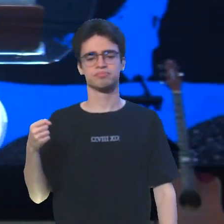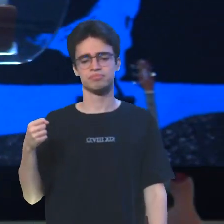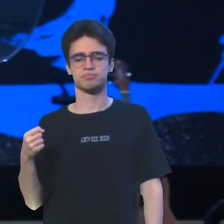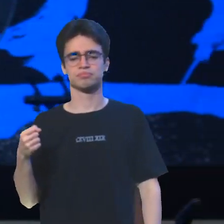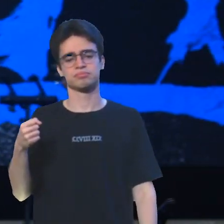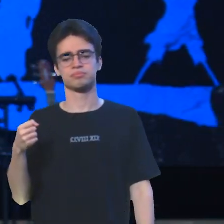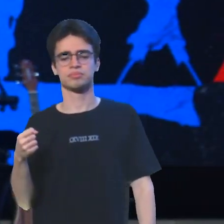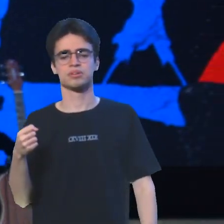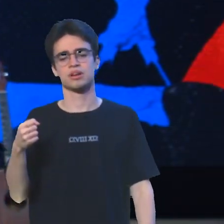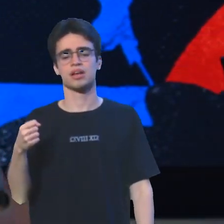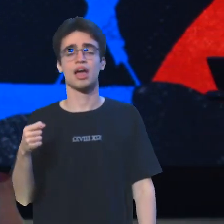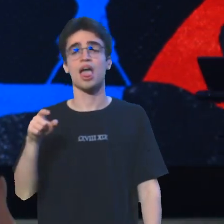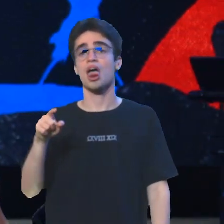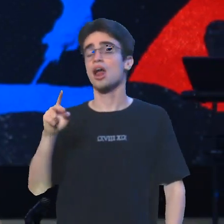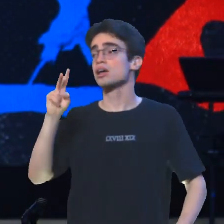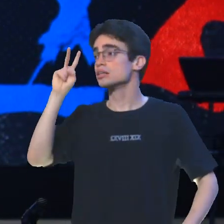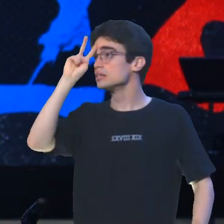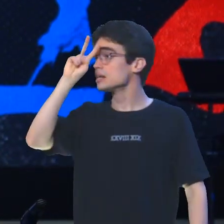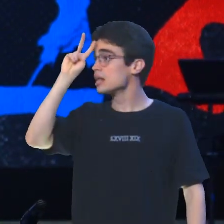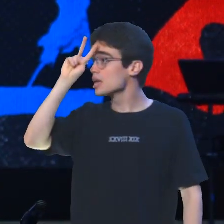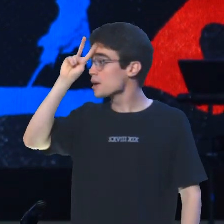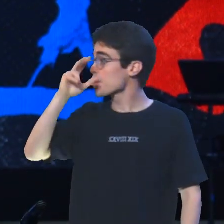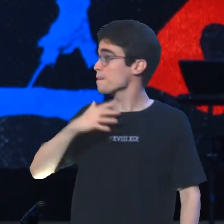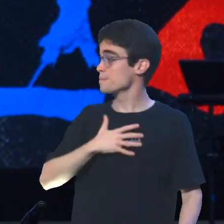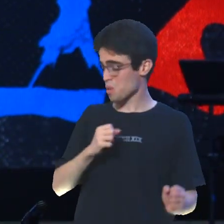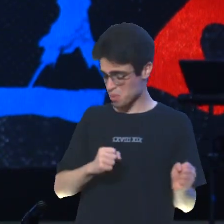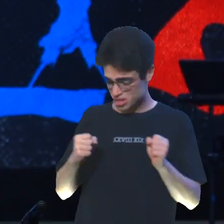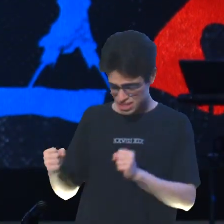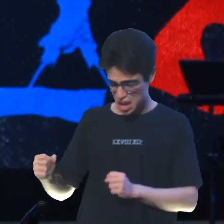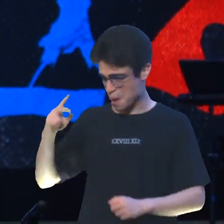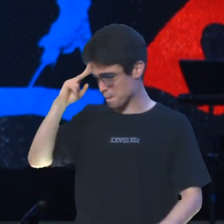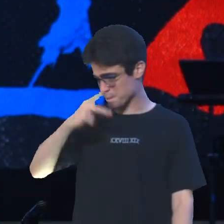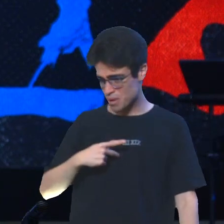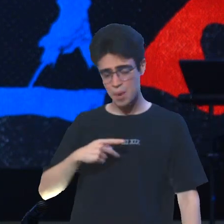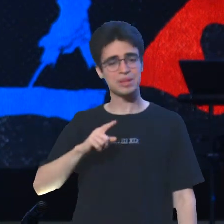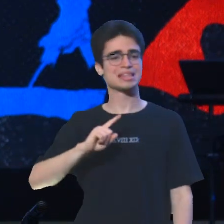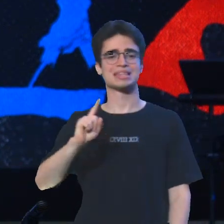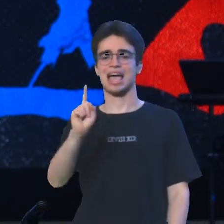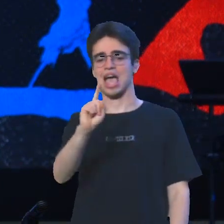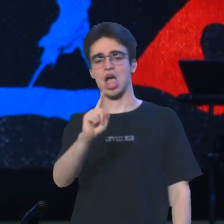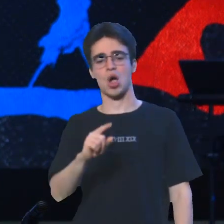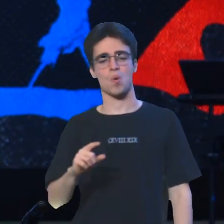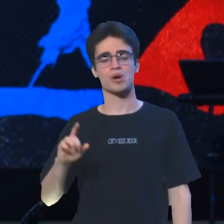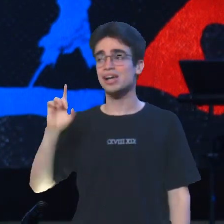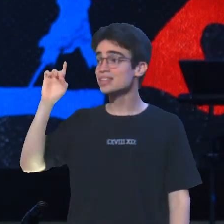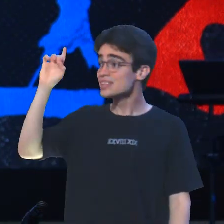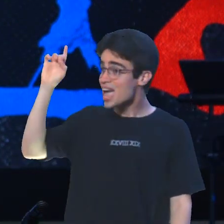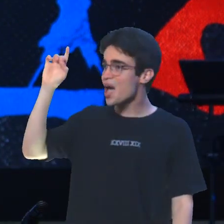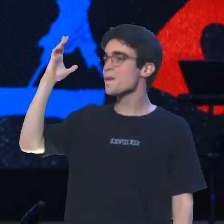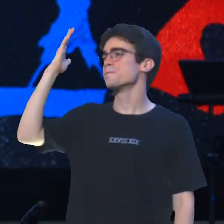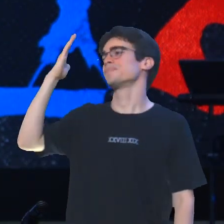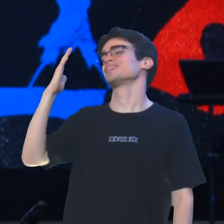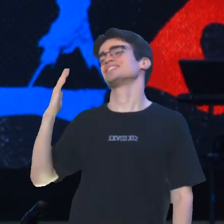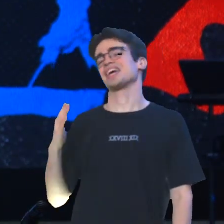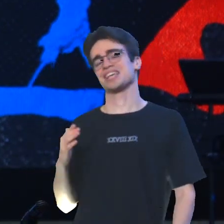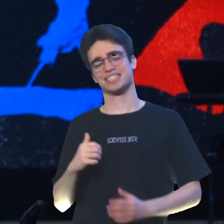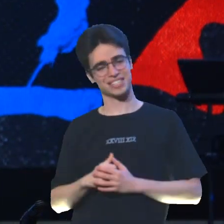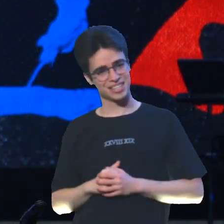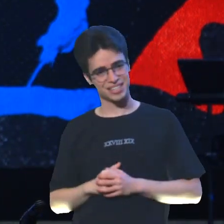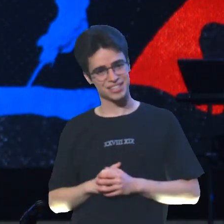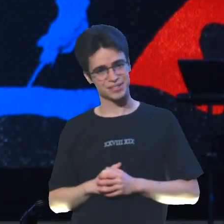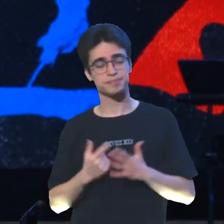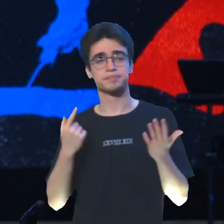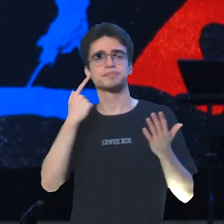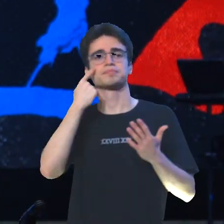relembra que o poder que ele tinha não vinha dele, e sim da presença de Deus. Se você pegar um